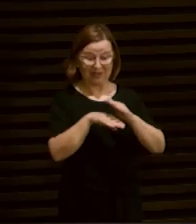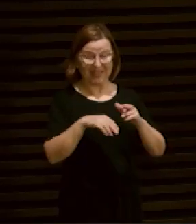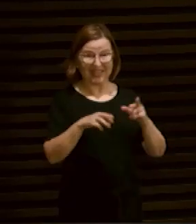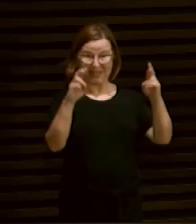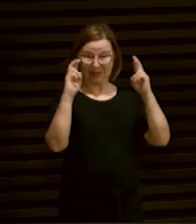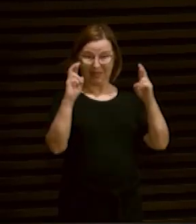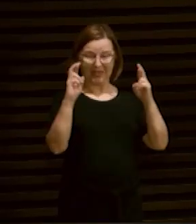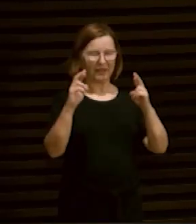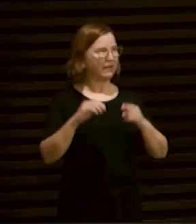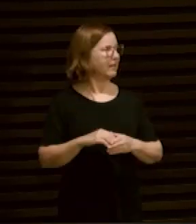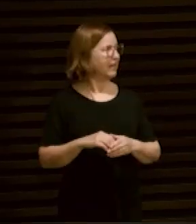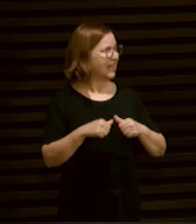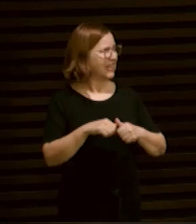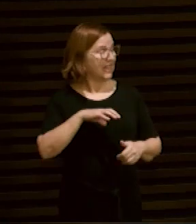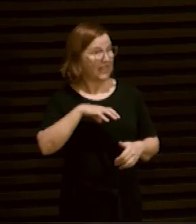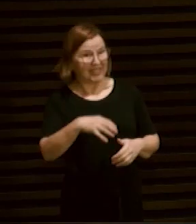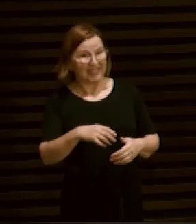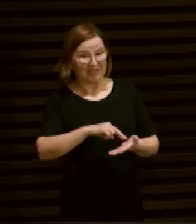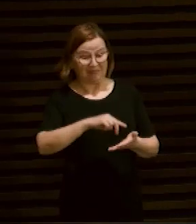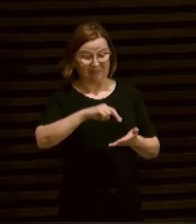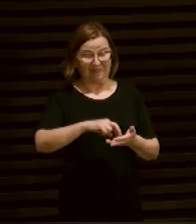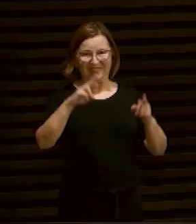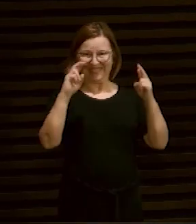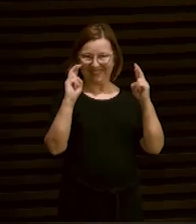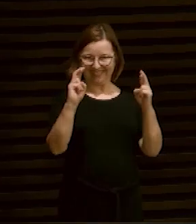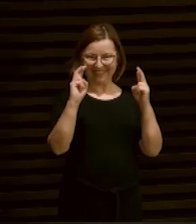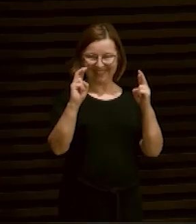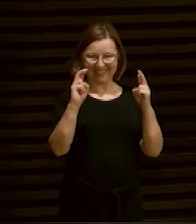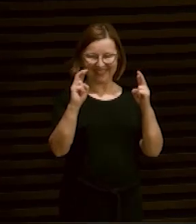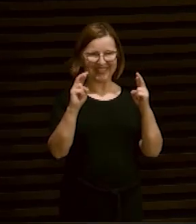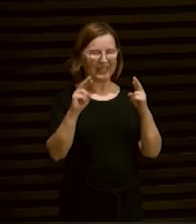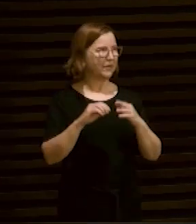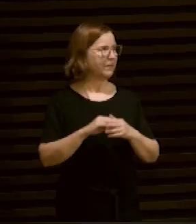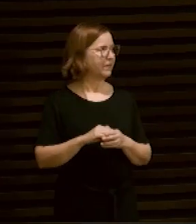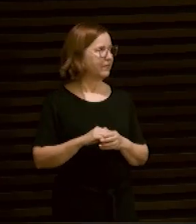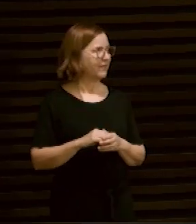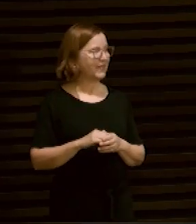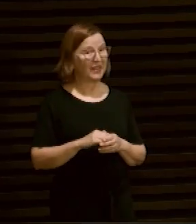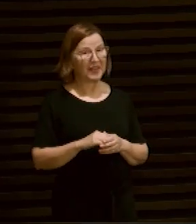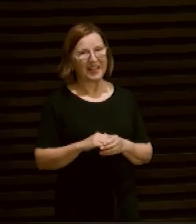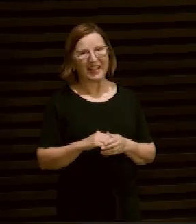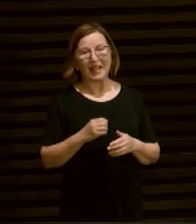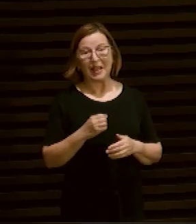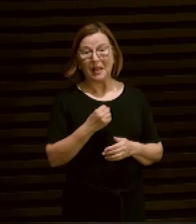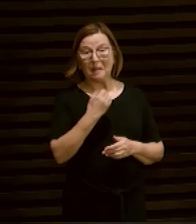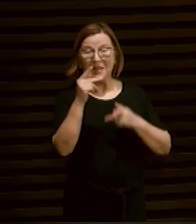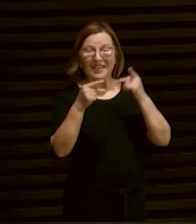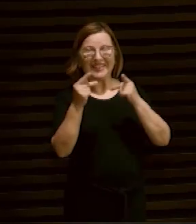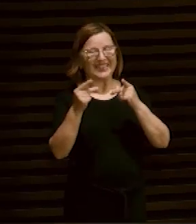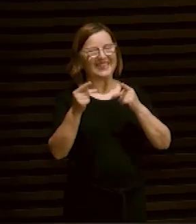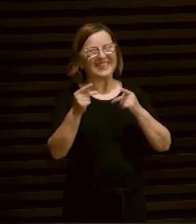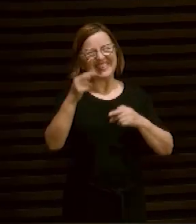essa ousadia e exultação da esperança, Maranata, bendito seja o Senhor que está